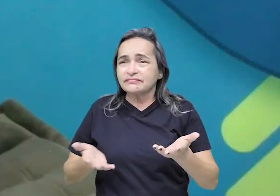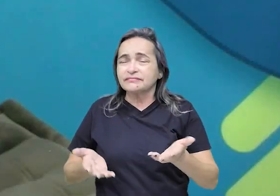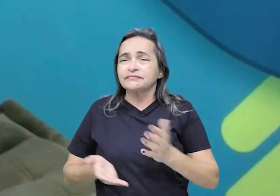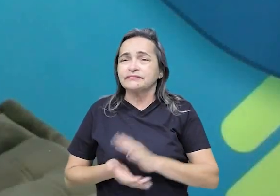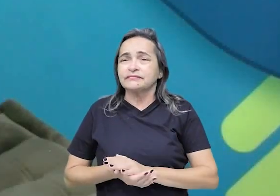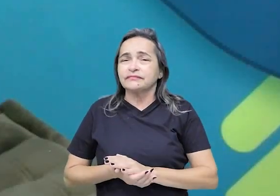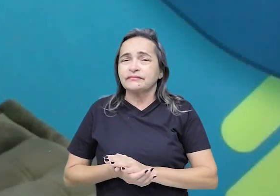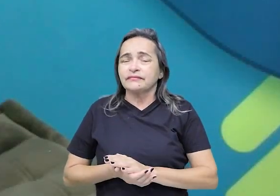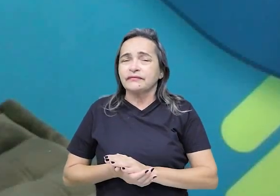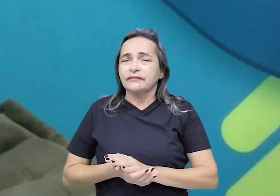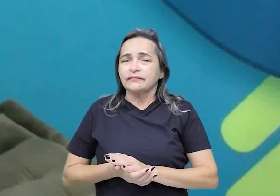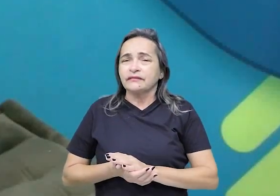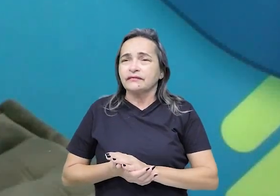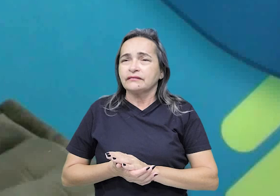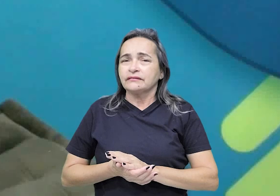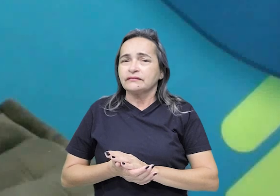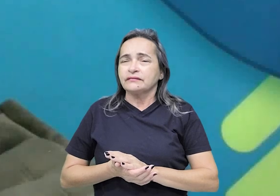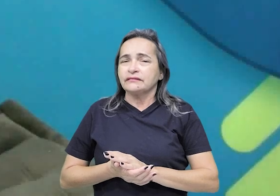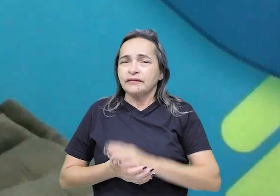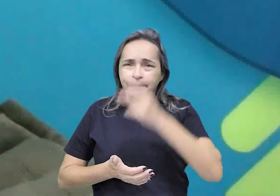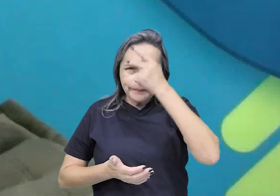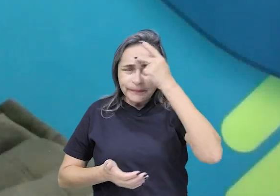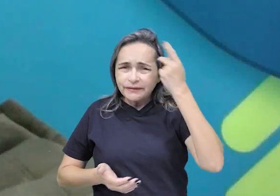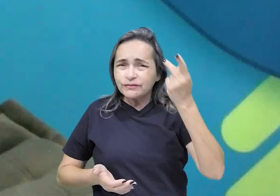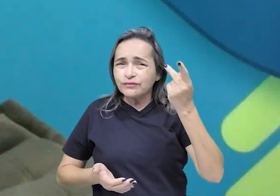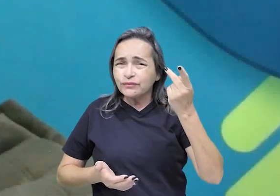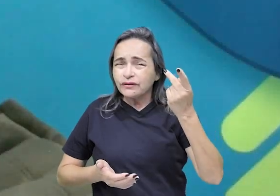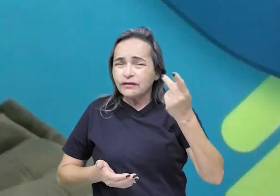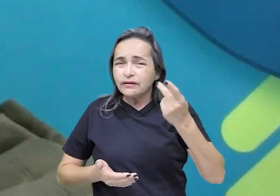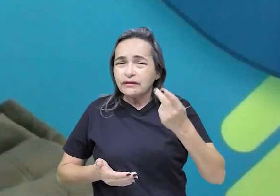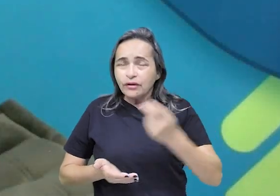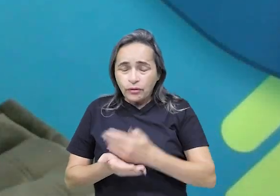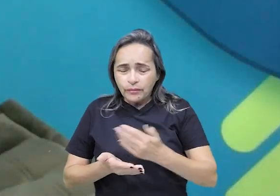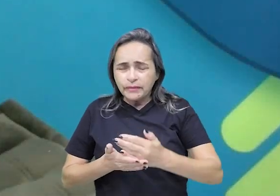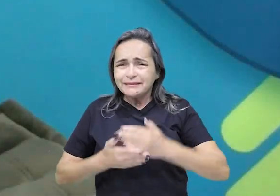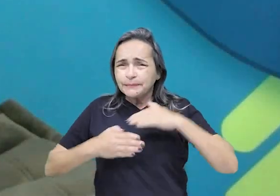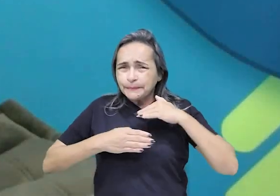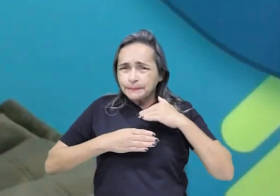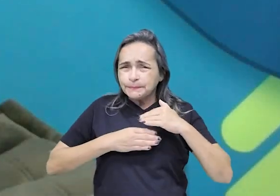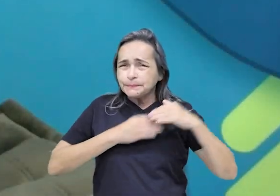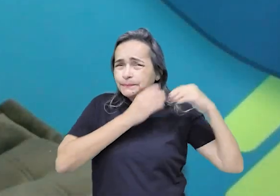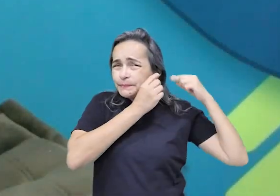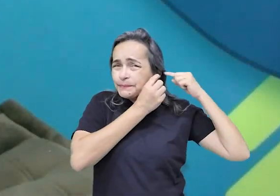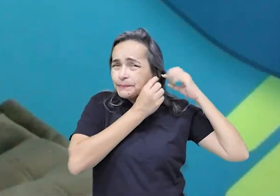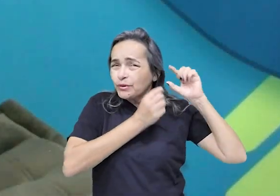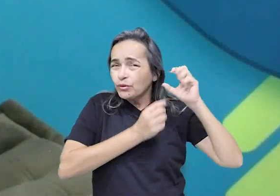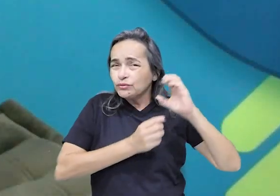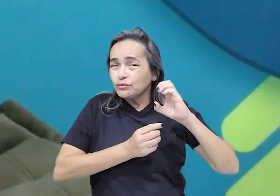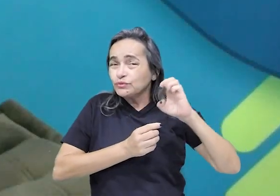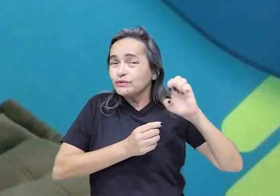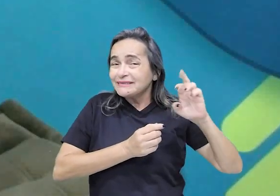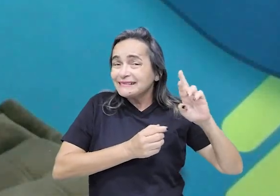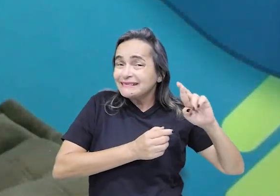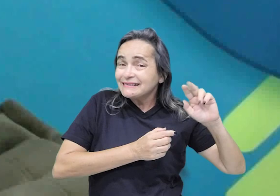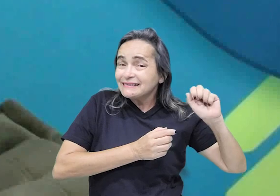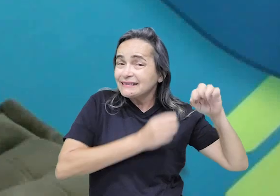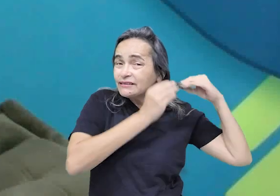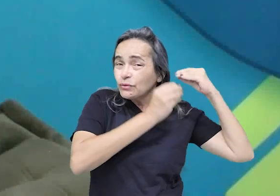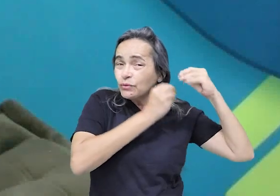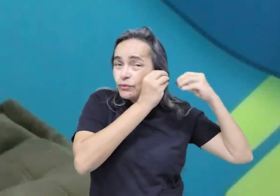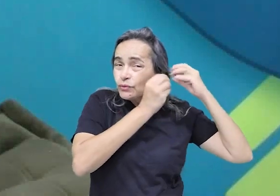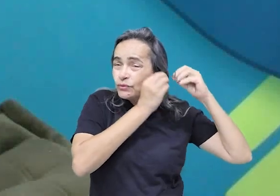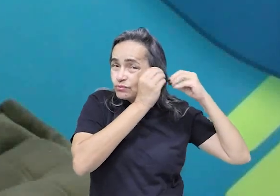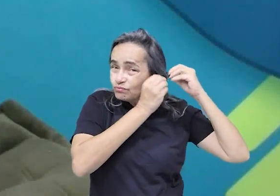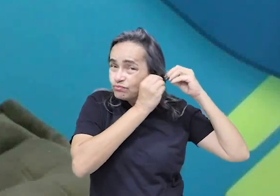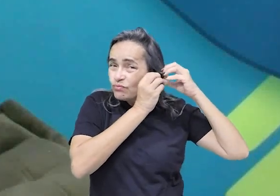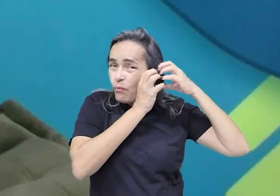até à questão hormonal, começam a produzir um nível maior de cera. Aí essas pessoas, elas já vão para o